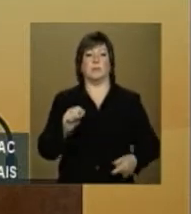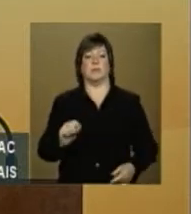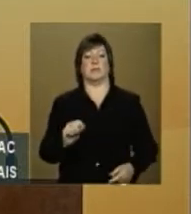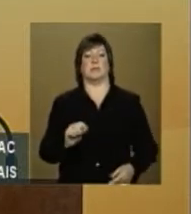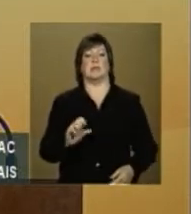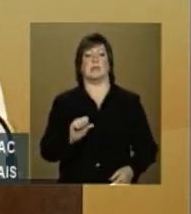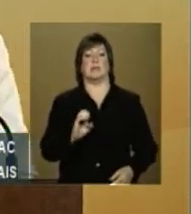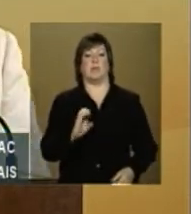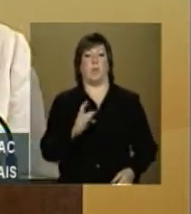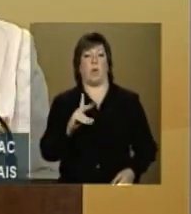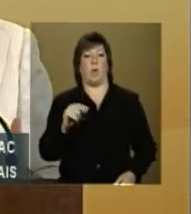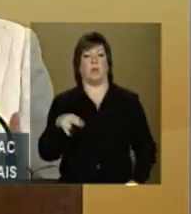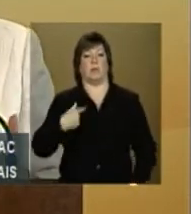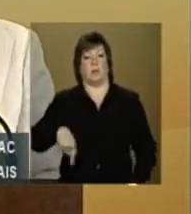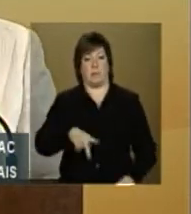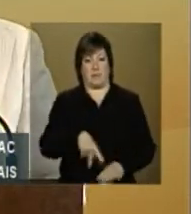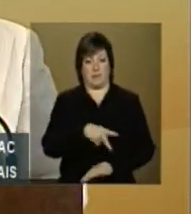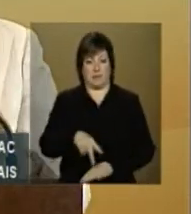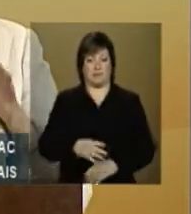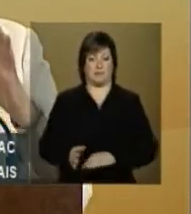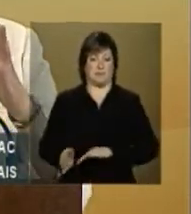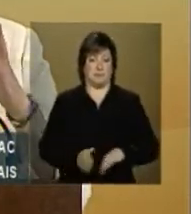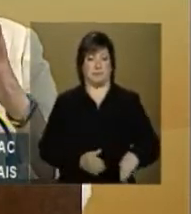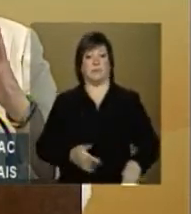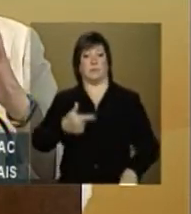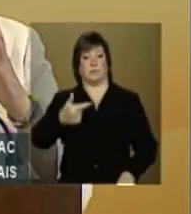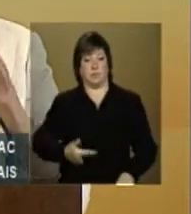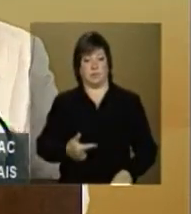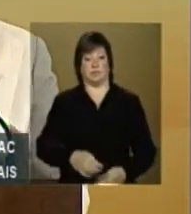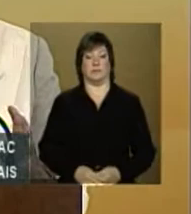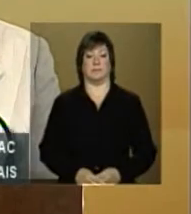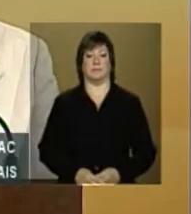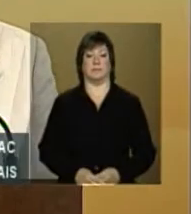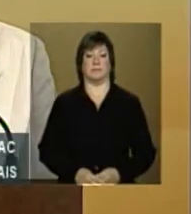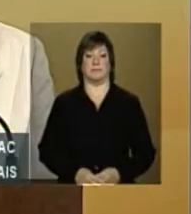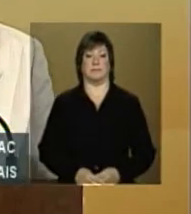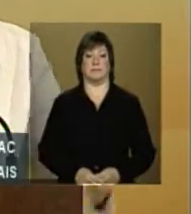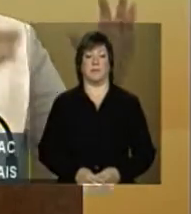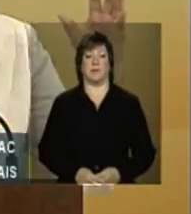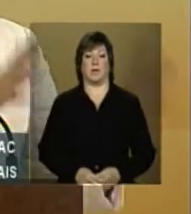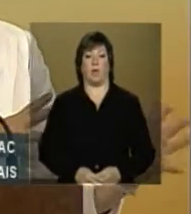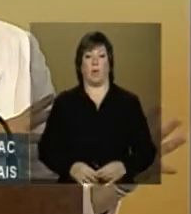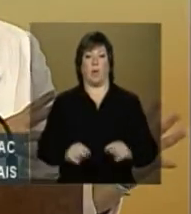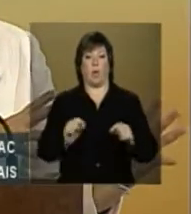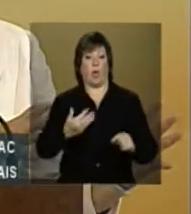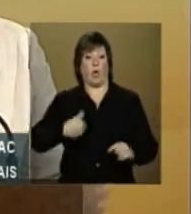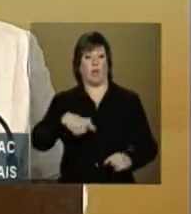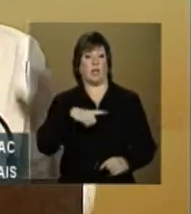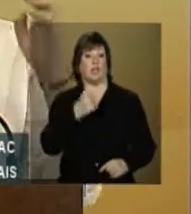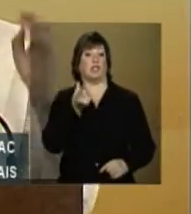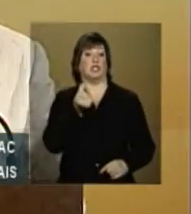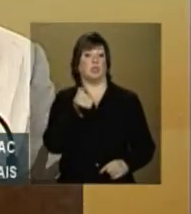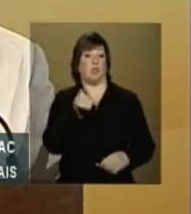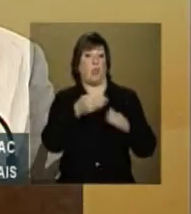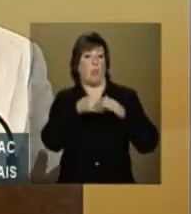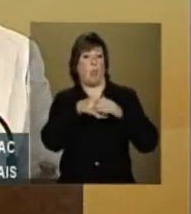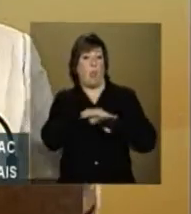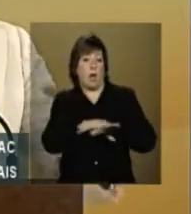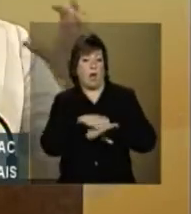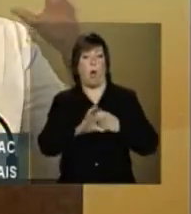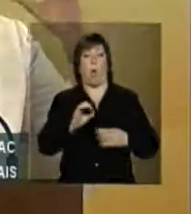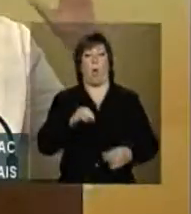país. Dois, o fato de nós termos reservas,